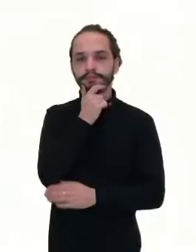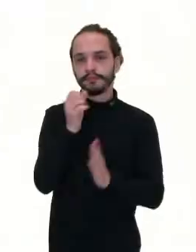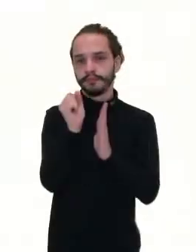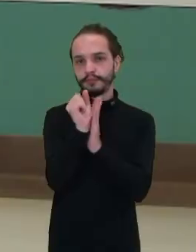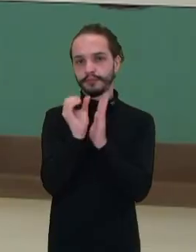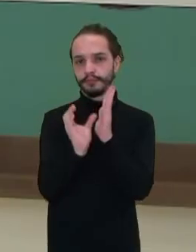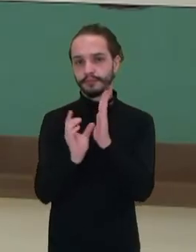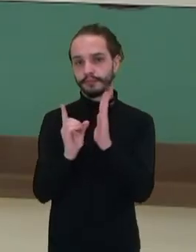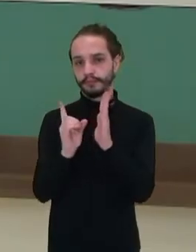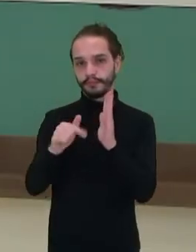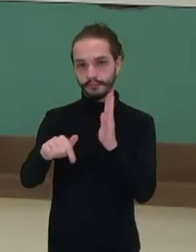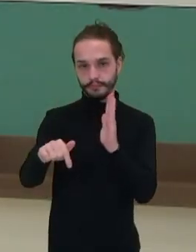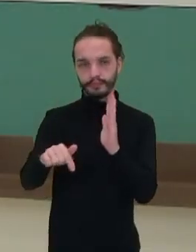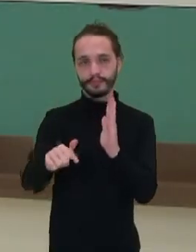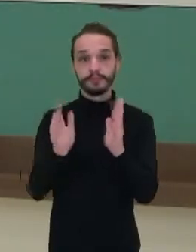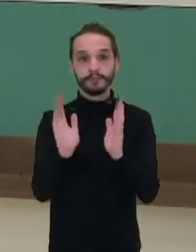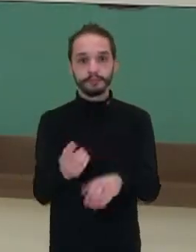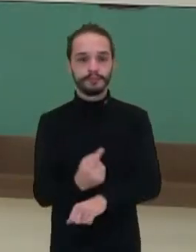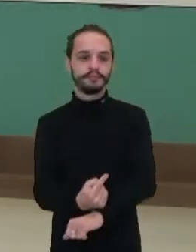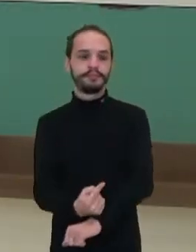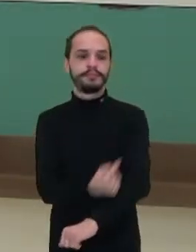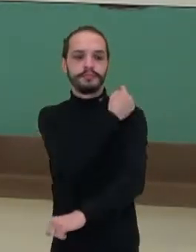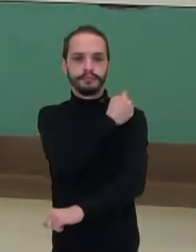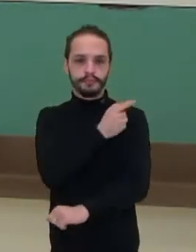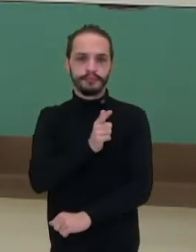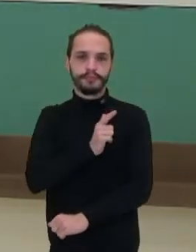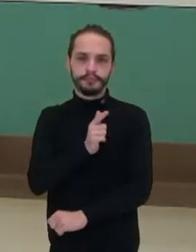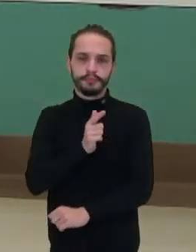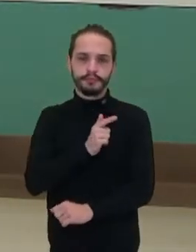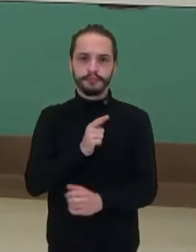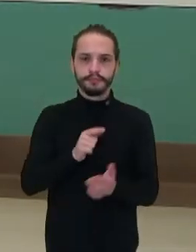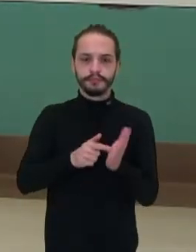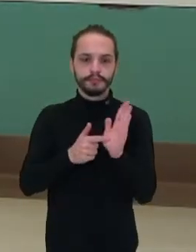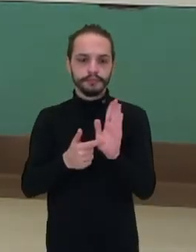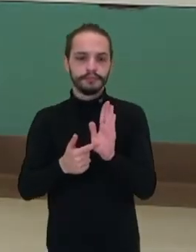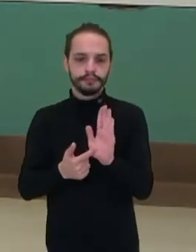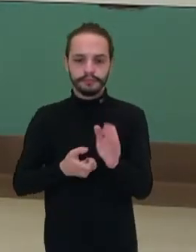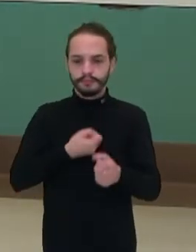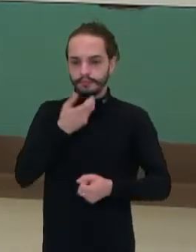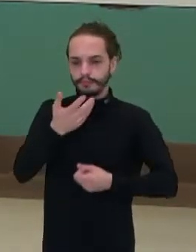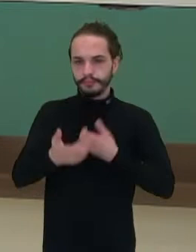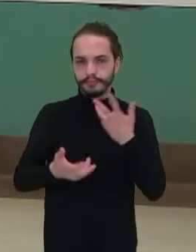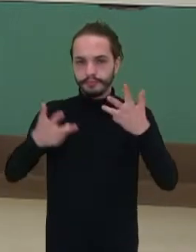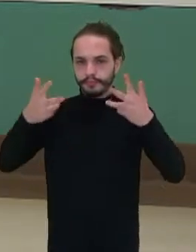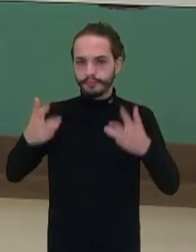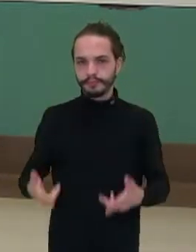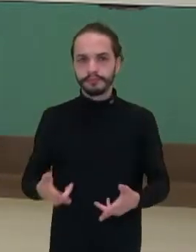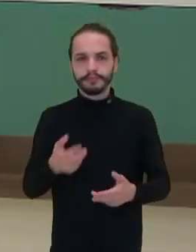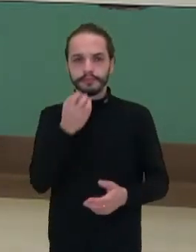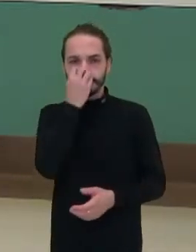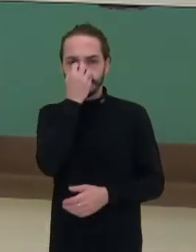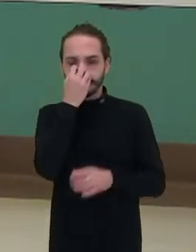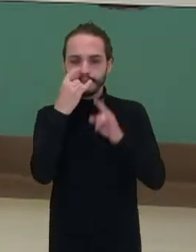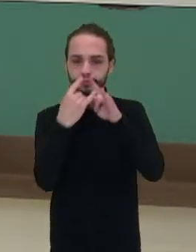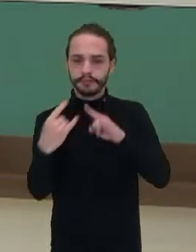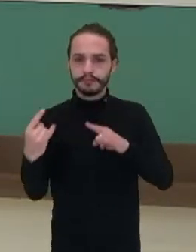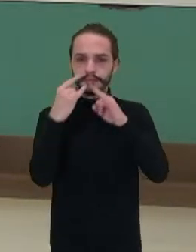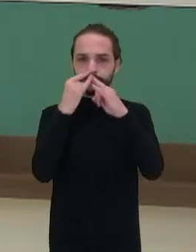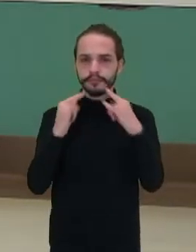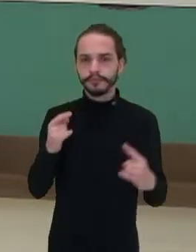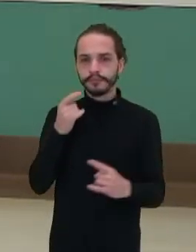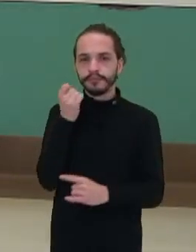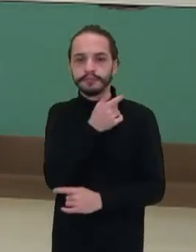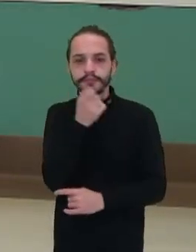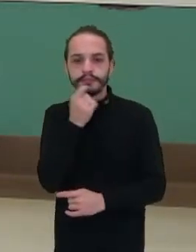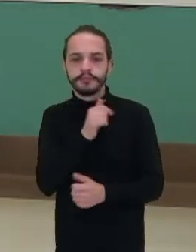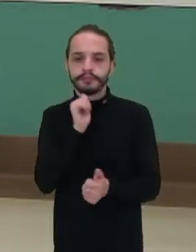Lembrando vocês que na Idade Antiga já existiam manifestações que remontam muito à ideia de circo, um pouco de humor, um pouco de festivais, um pouco de esporte, tudo